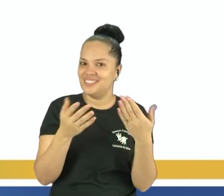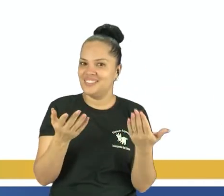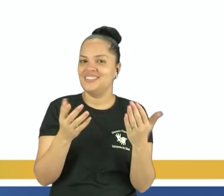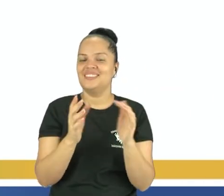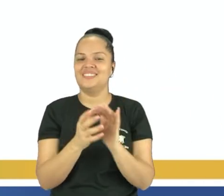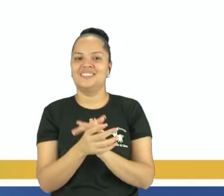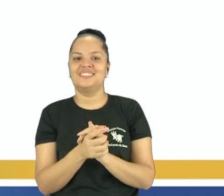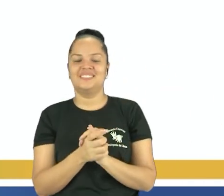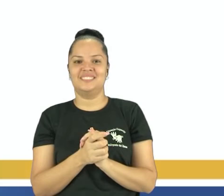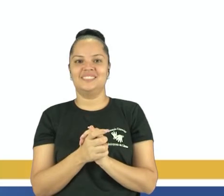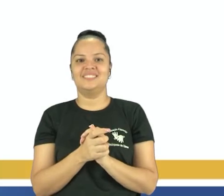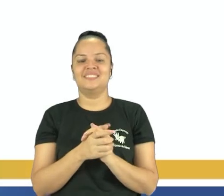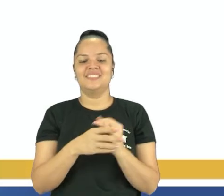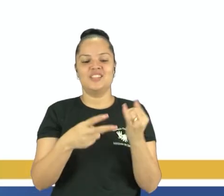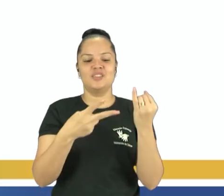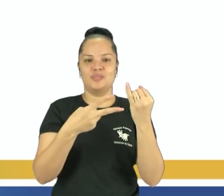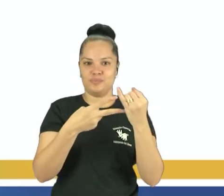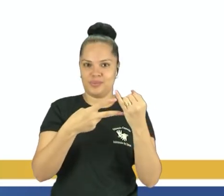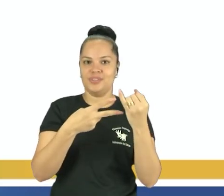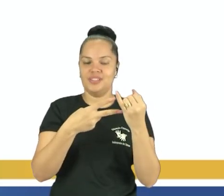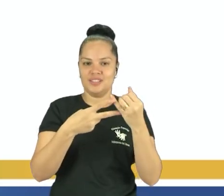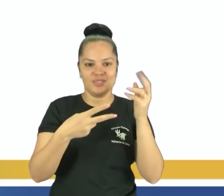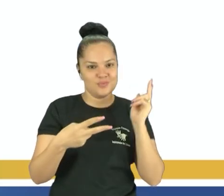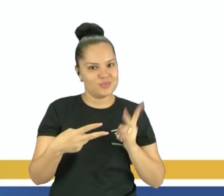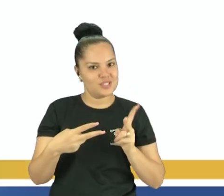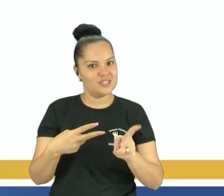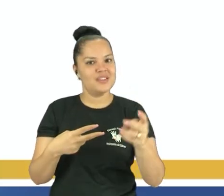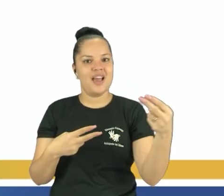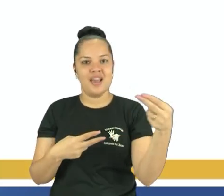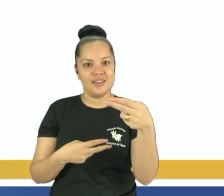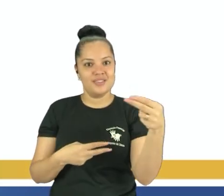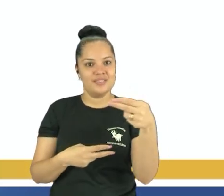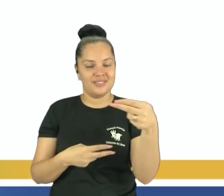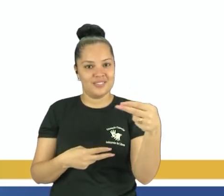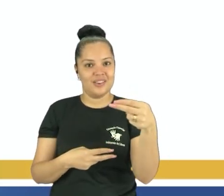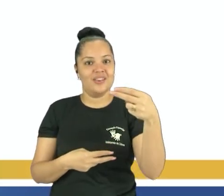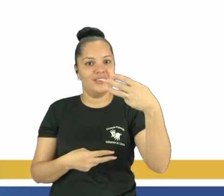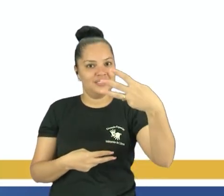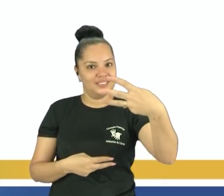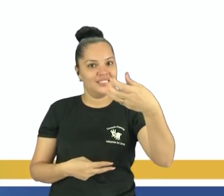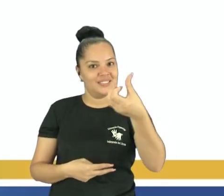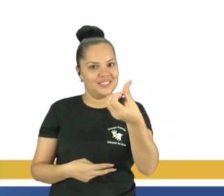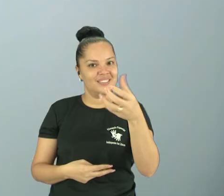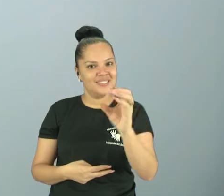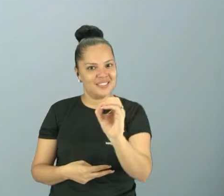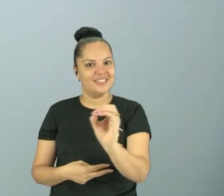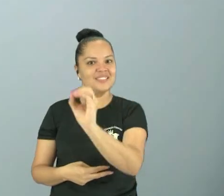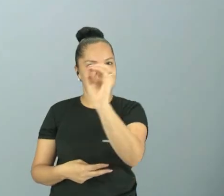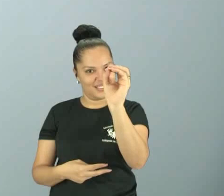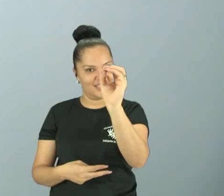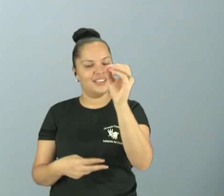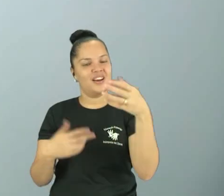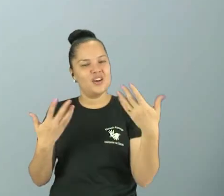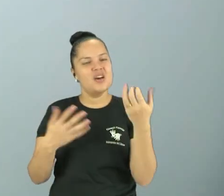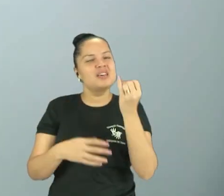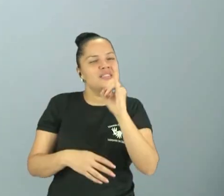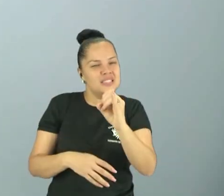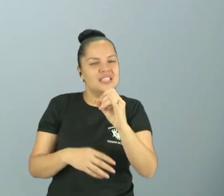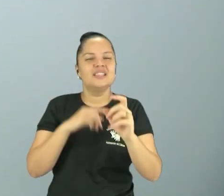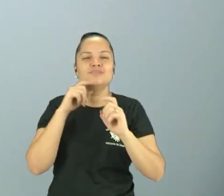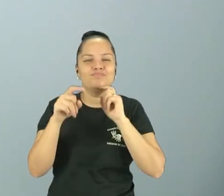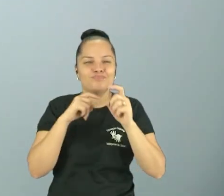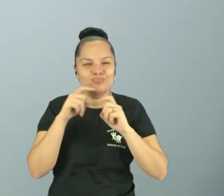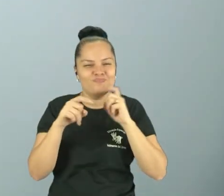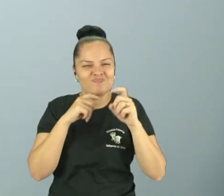ângulos externos de um polígono, né, é sempre igual a 360 graus. Então, se você tem